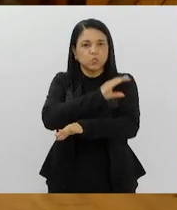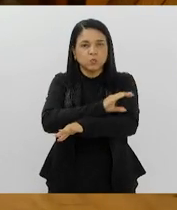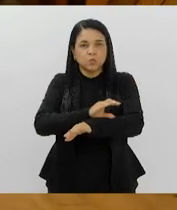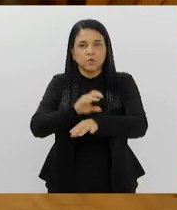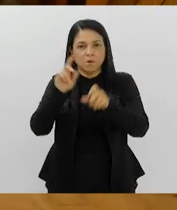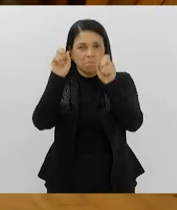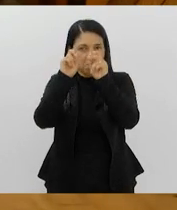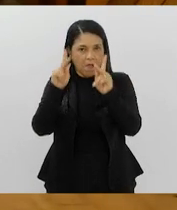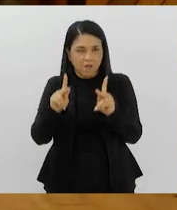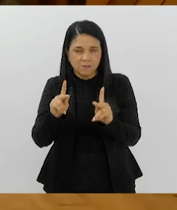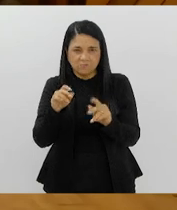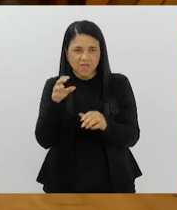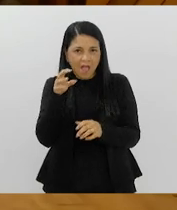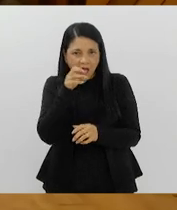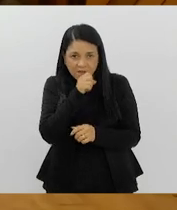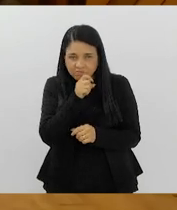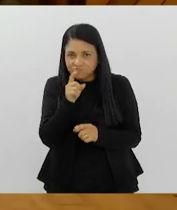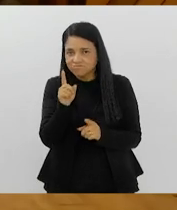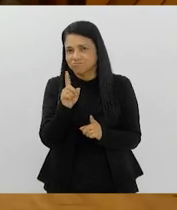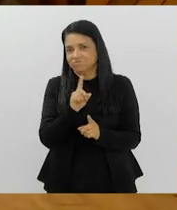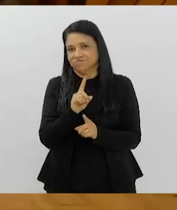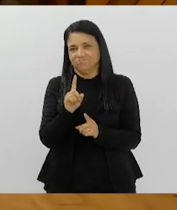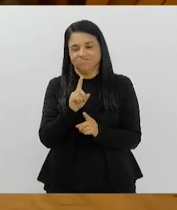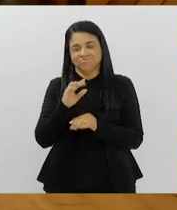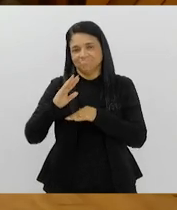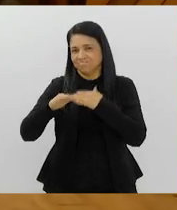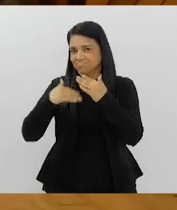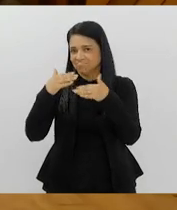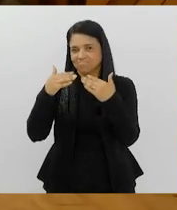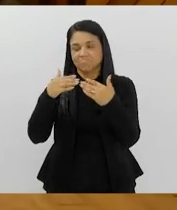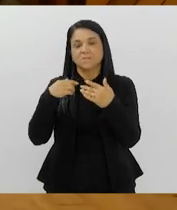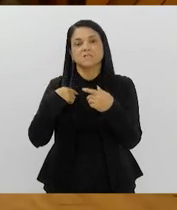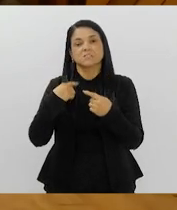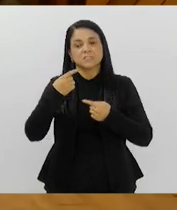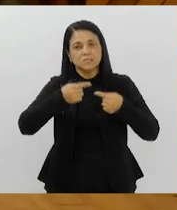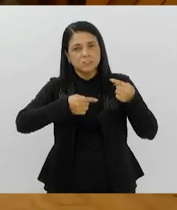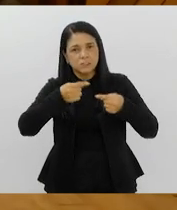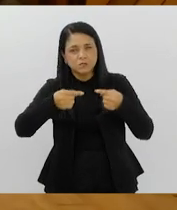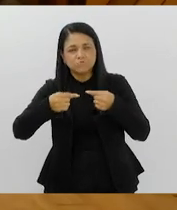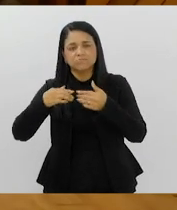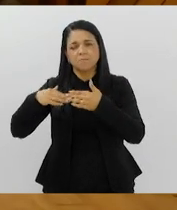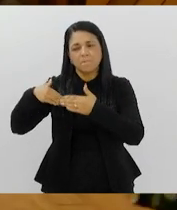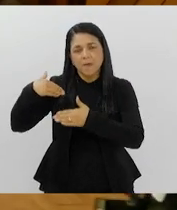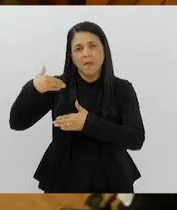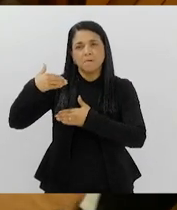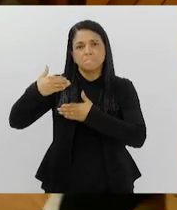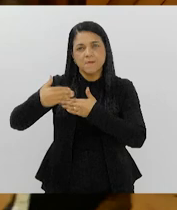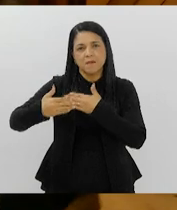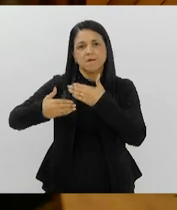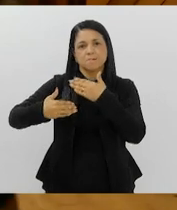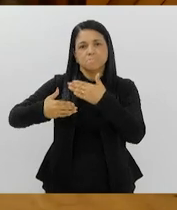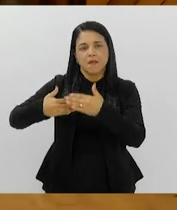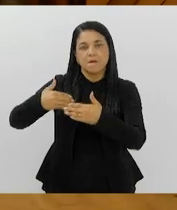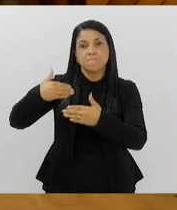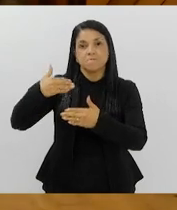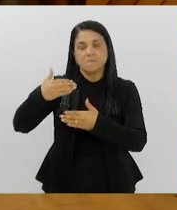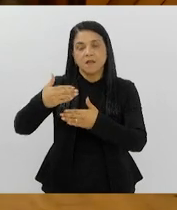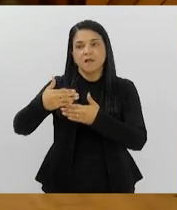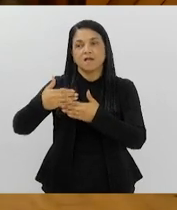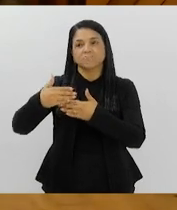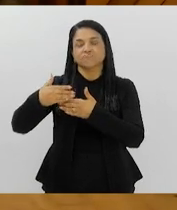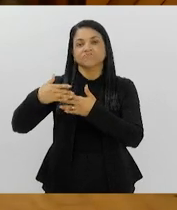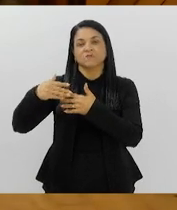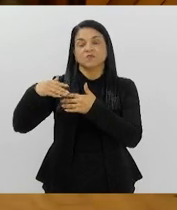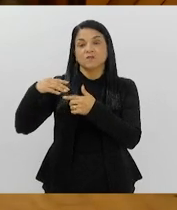de uma hora para outra. Então, nós estamos falando algo que estamos debatendo e construindo, que serão para os nossos filhos, netos